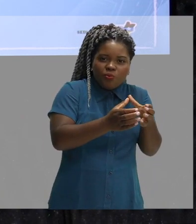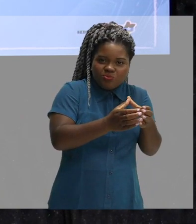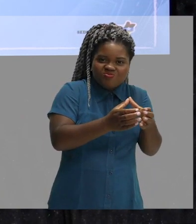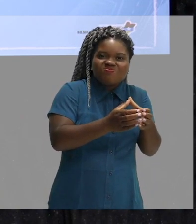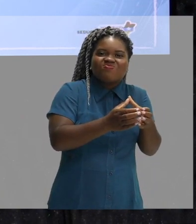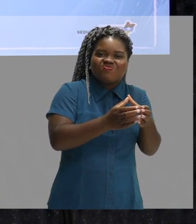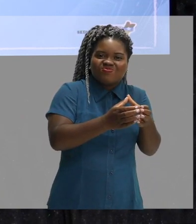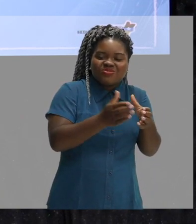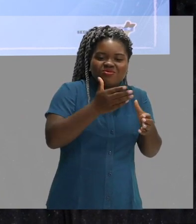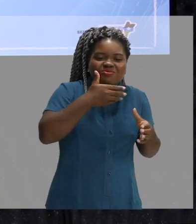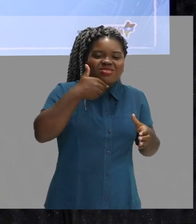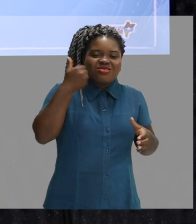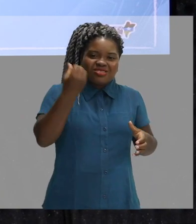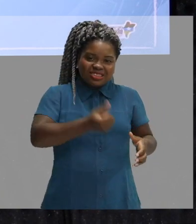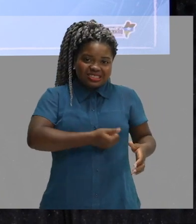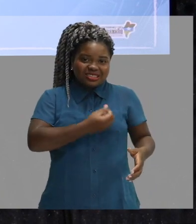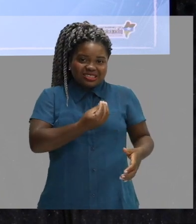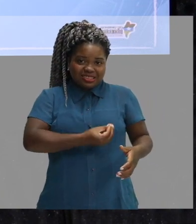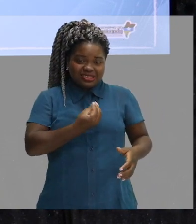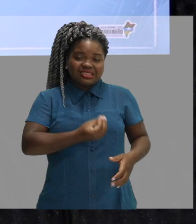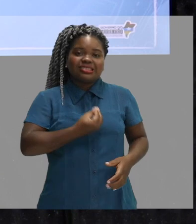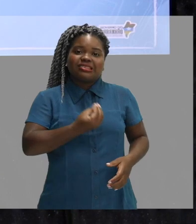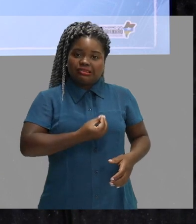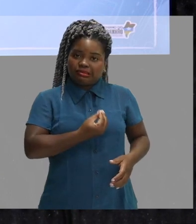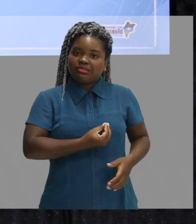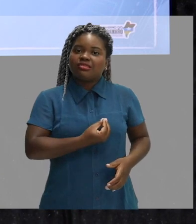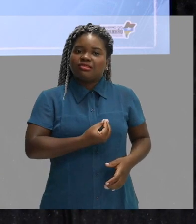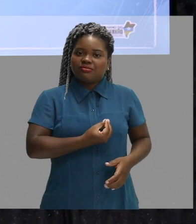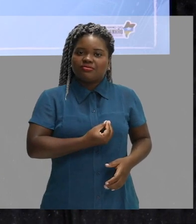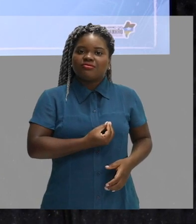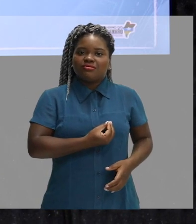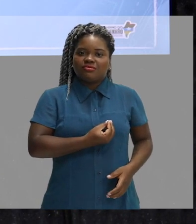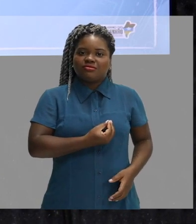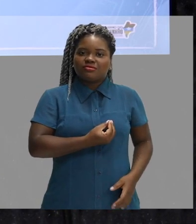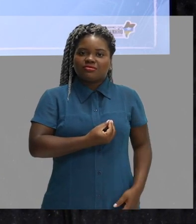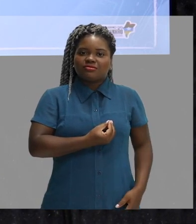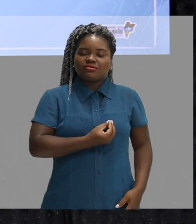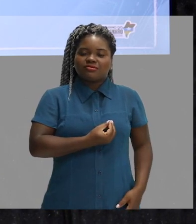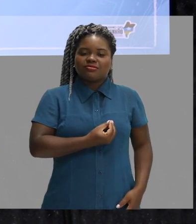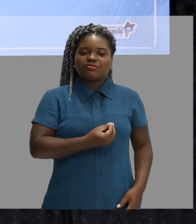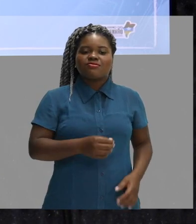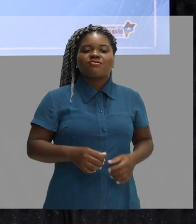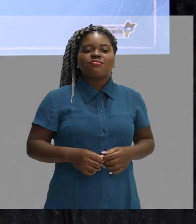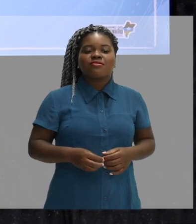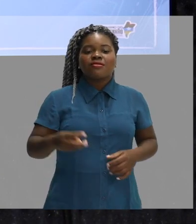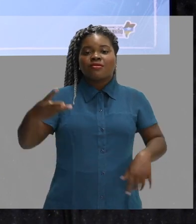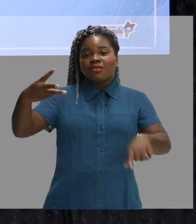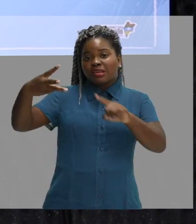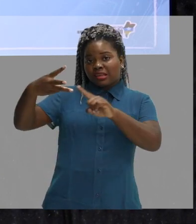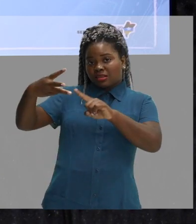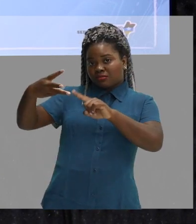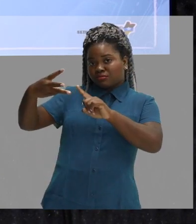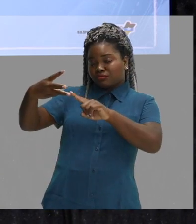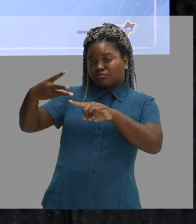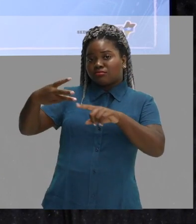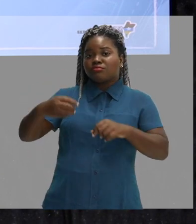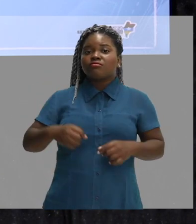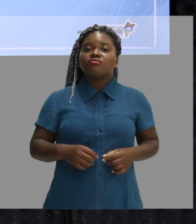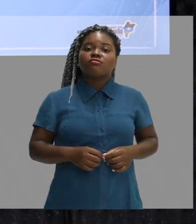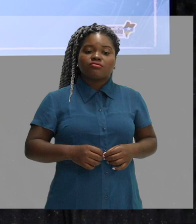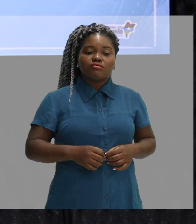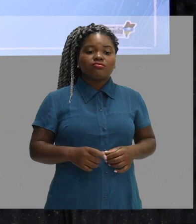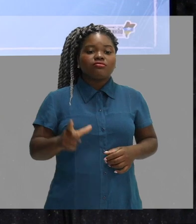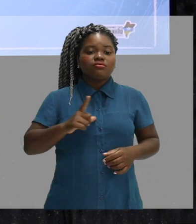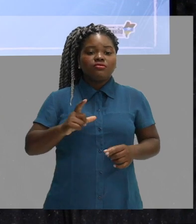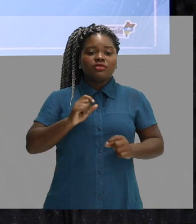das condições de vida e de existência das pessoas que compõem aquele território. Beleza? Judiciário